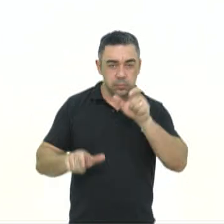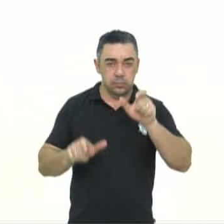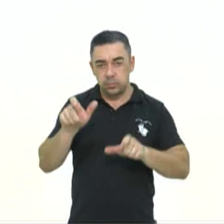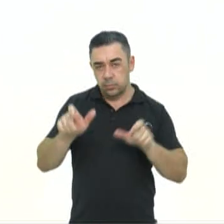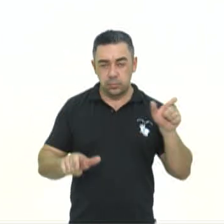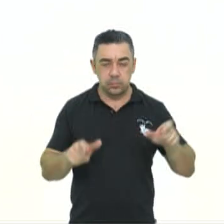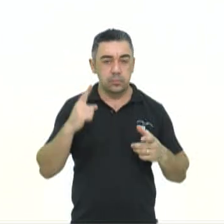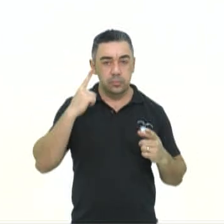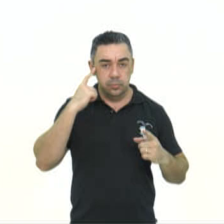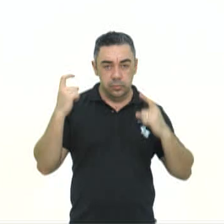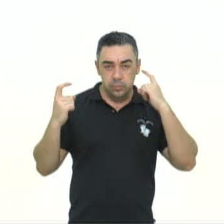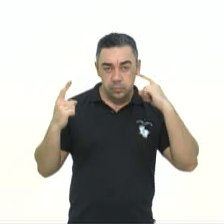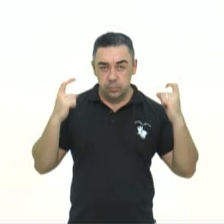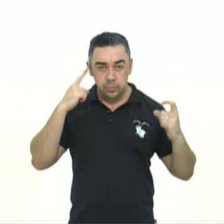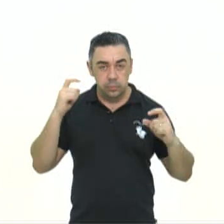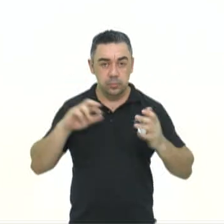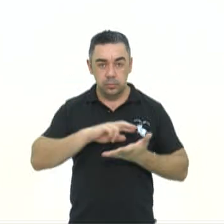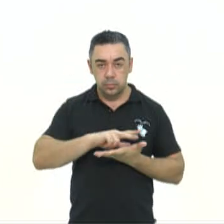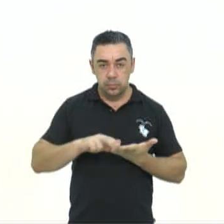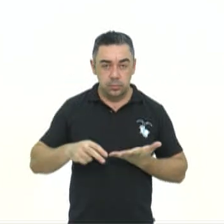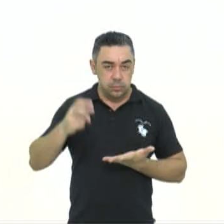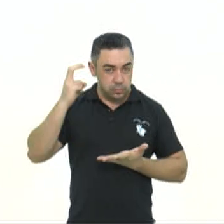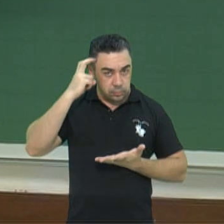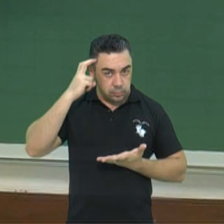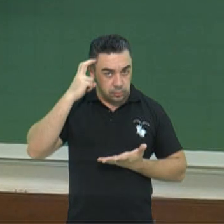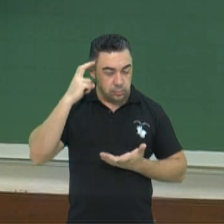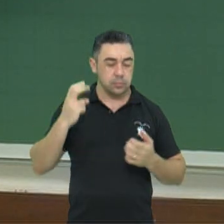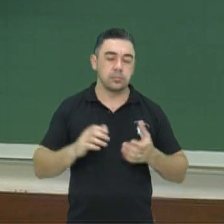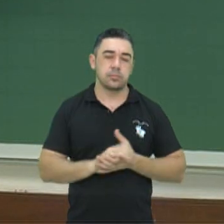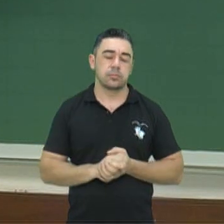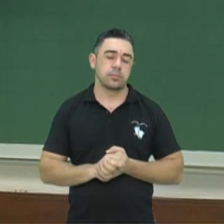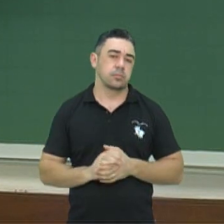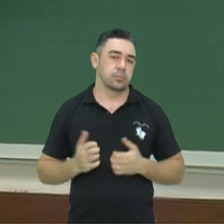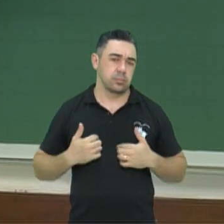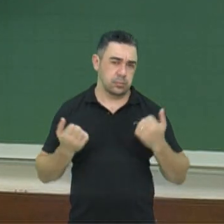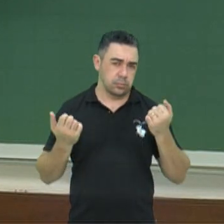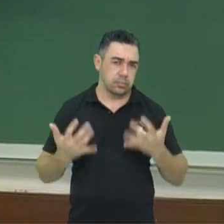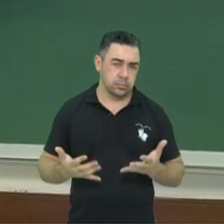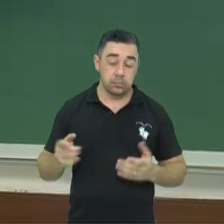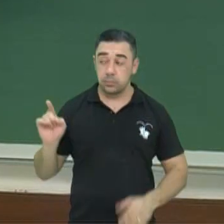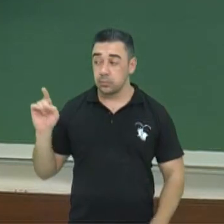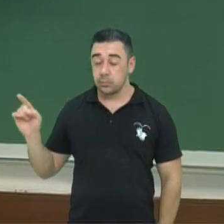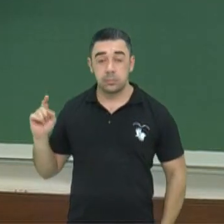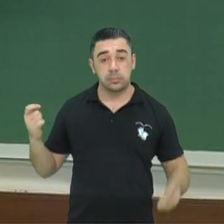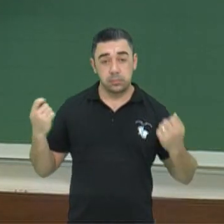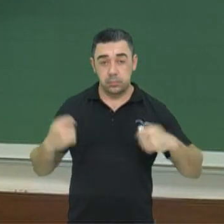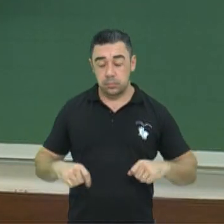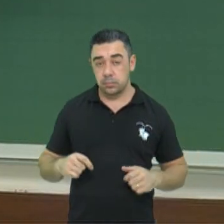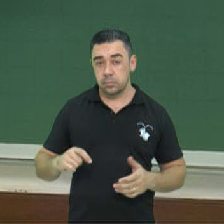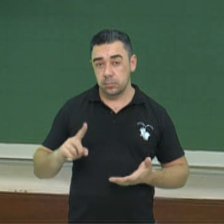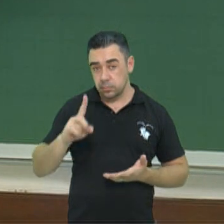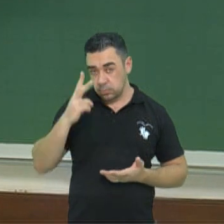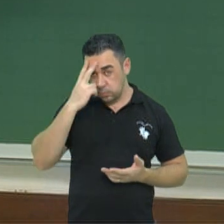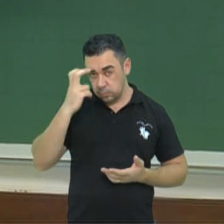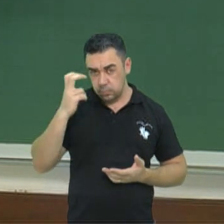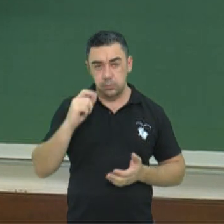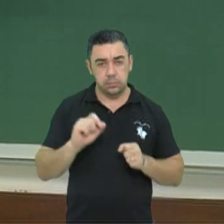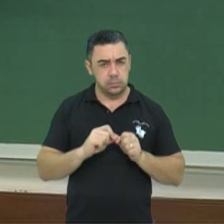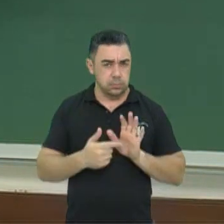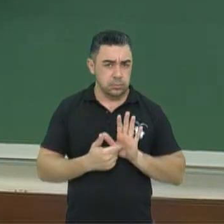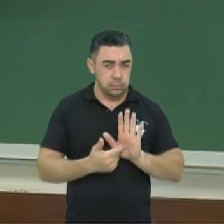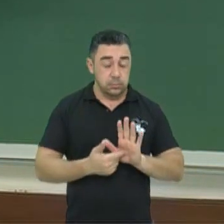sonoridades oriundas de muitos contextos culturais. E como eu falei, o artista de rua ele tem que chamar atenção. No caso dos